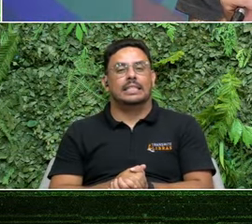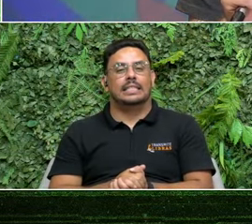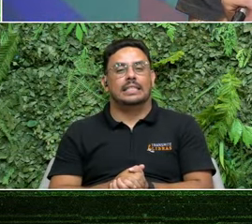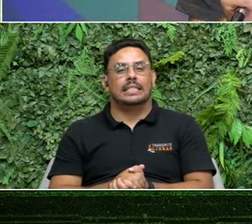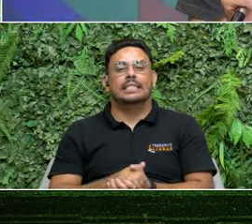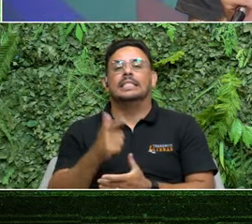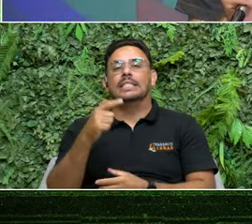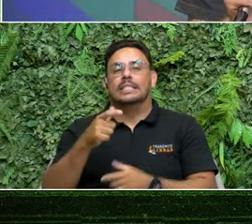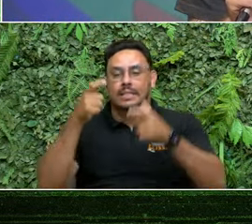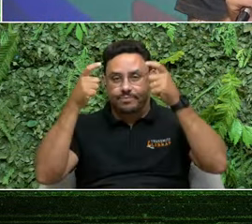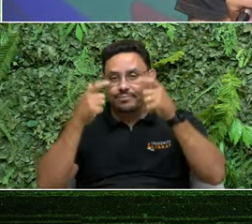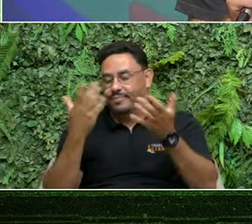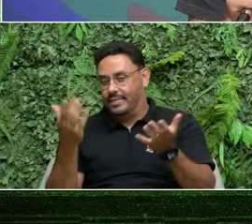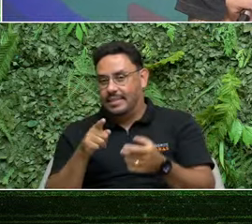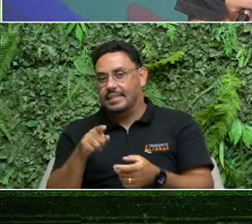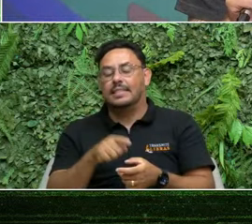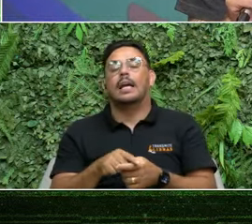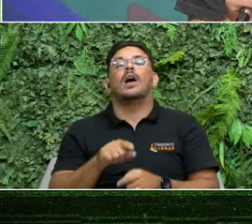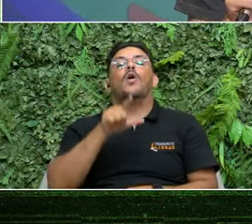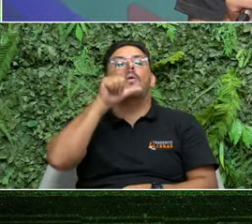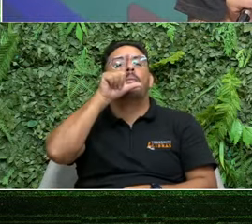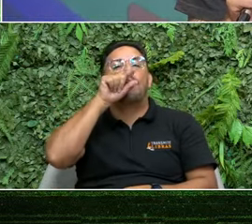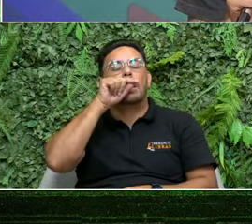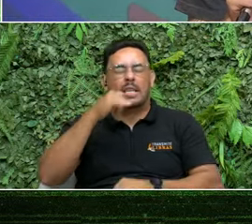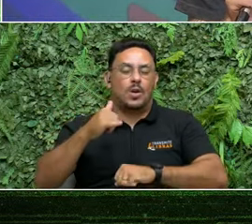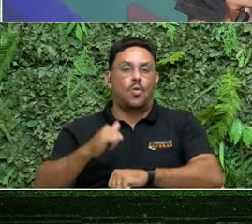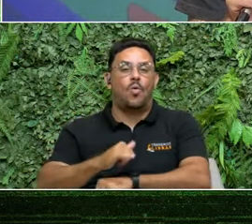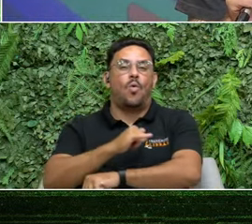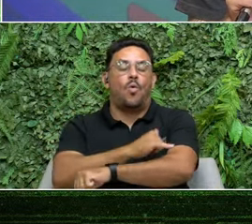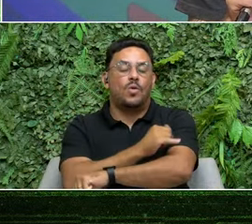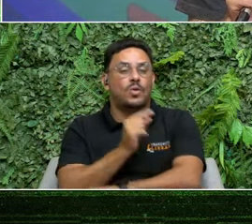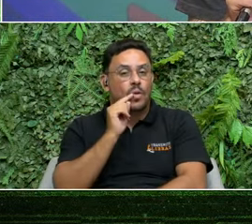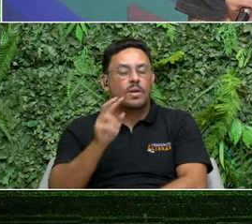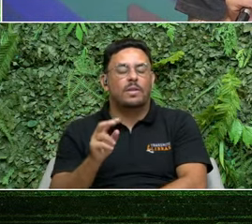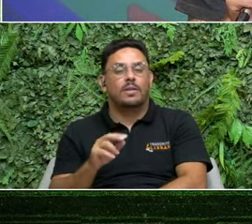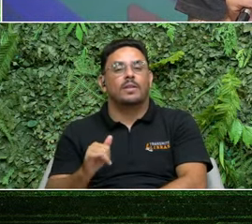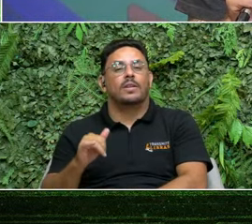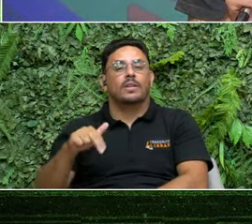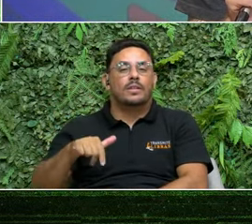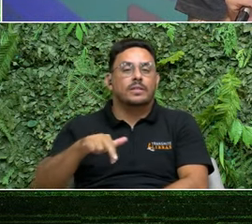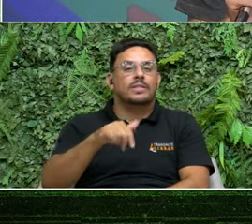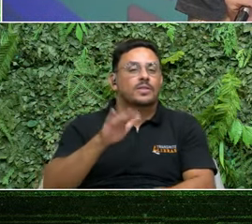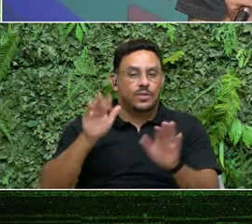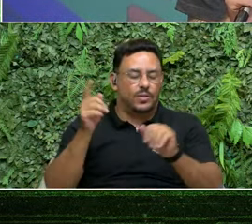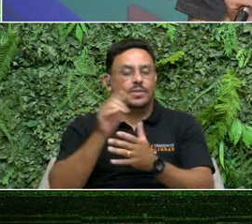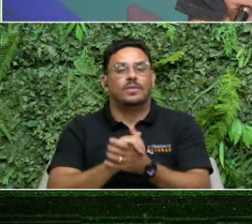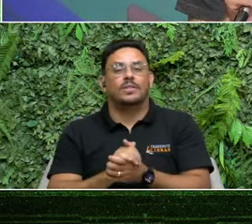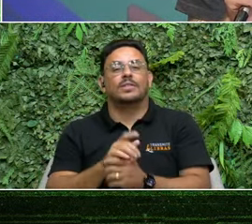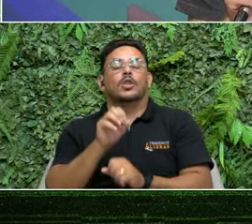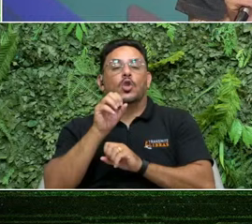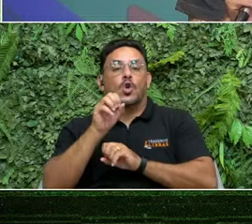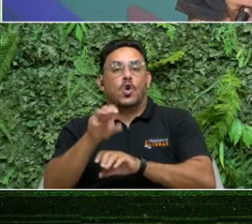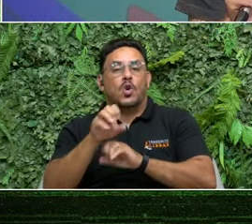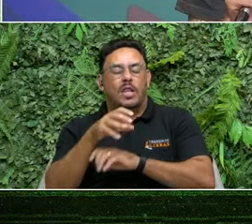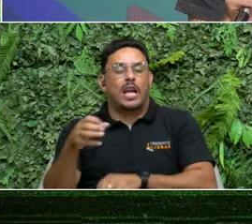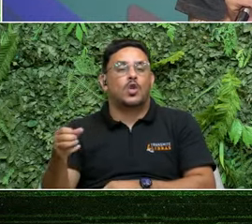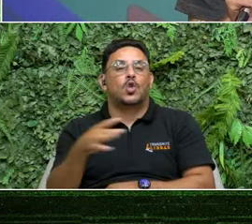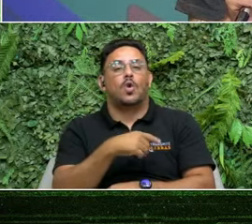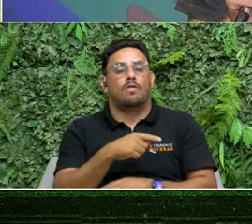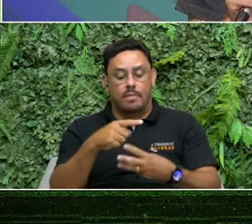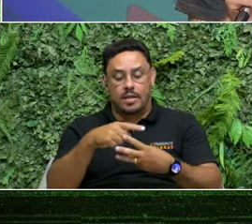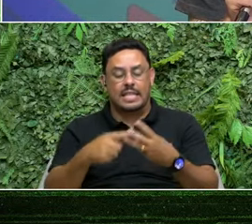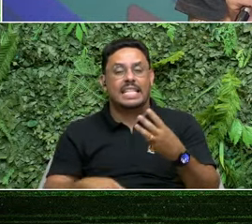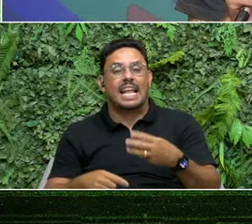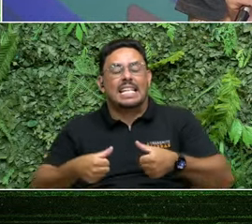essa eu fiquei sabendo Gilbert esse mesmo passarin gordo que que rasteja e não vou me falou o seguinte que o técnico novo do Atlético vai colocar Três